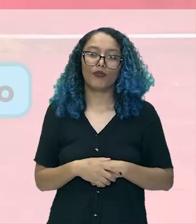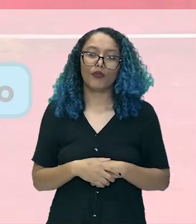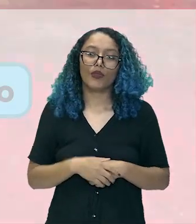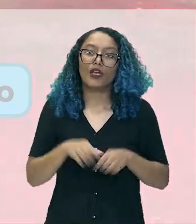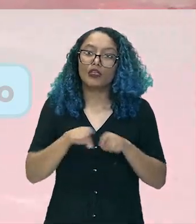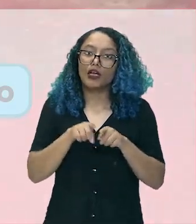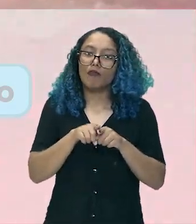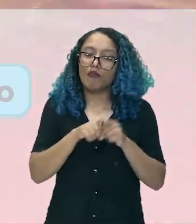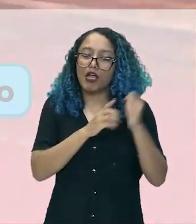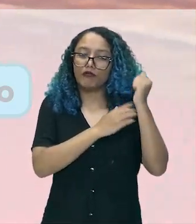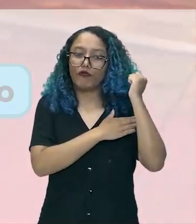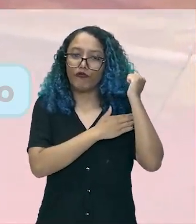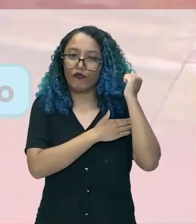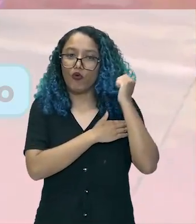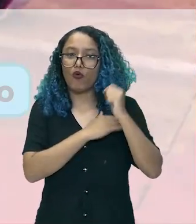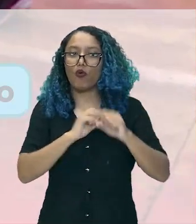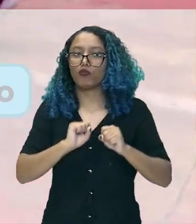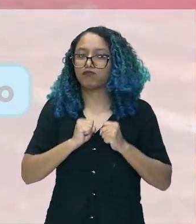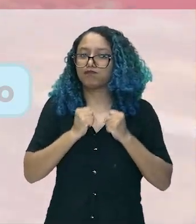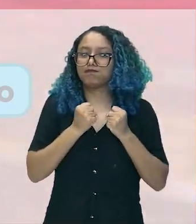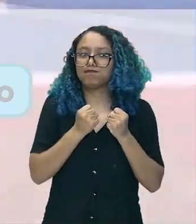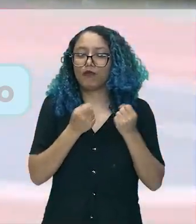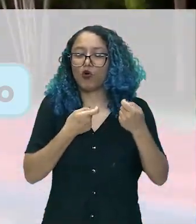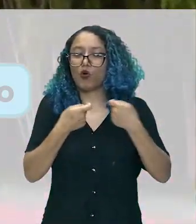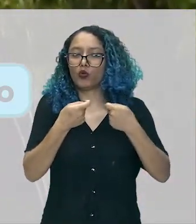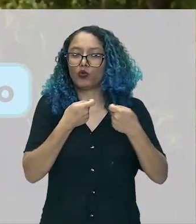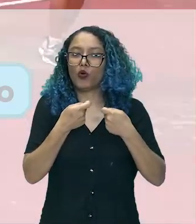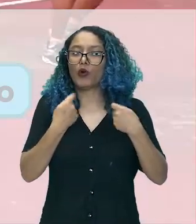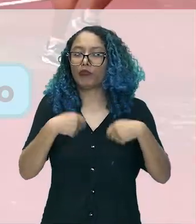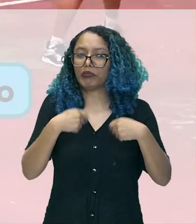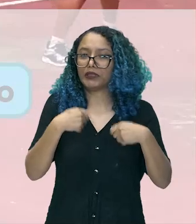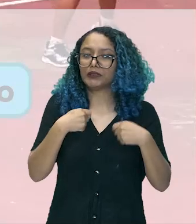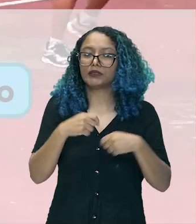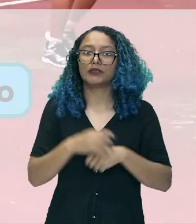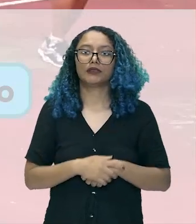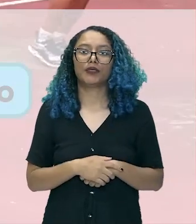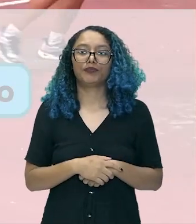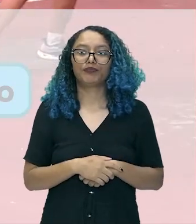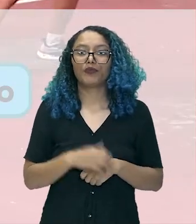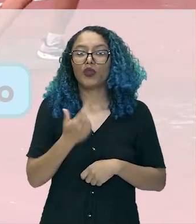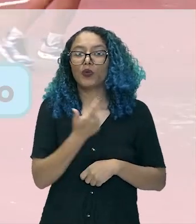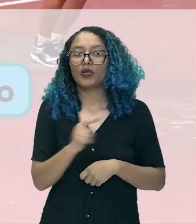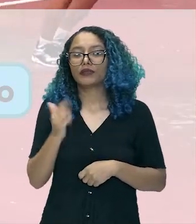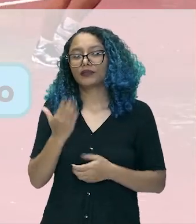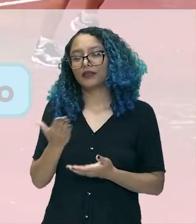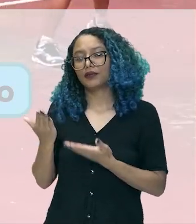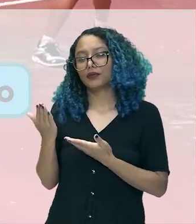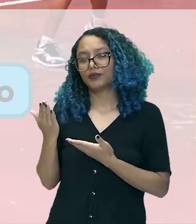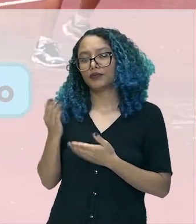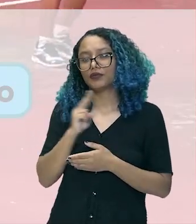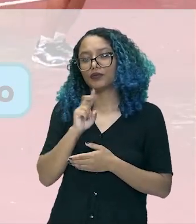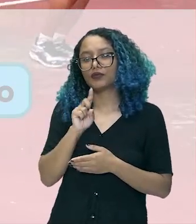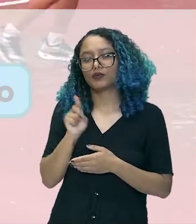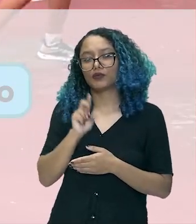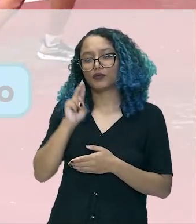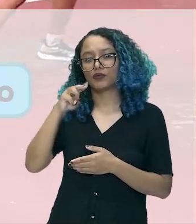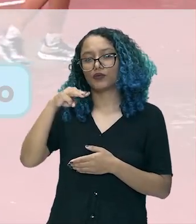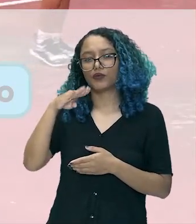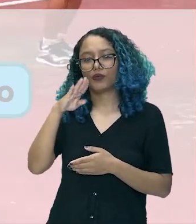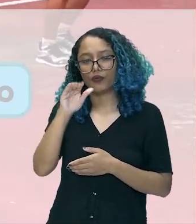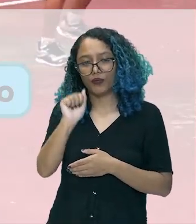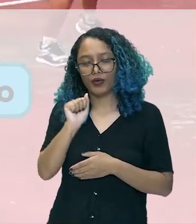Muito bem, nesse primeiro trecho a gente está vendo aí uma aula de step, observem aí a presença do